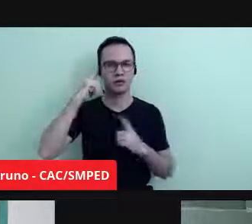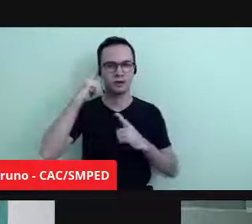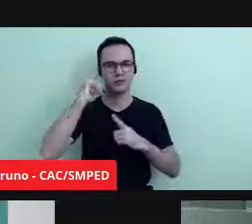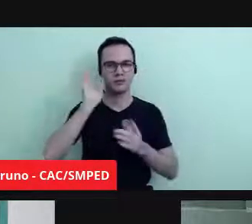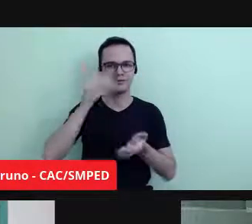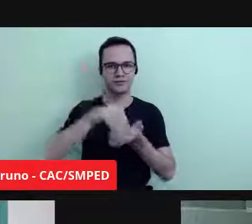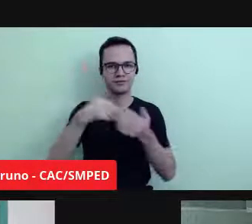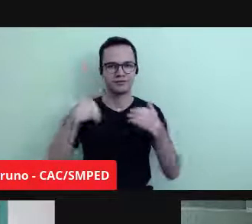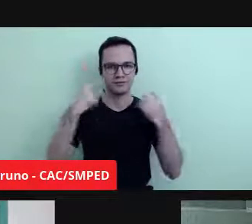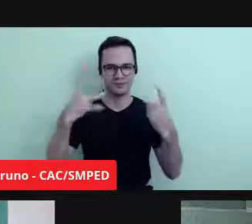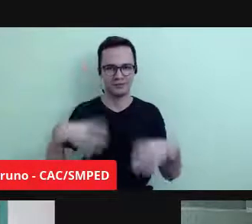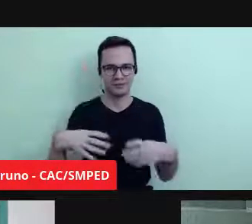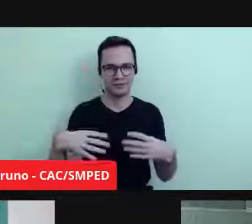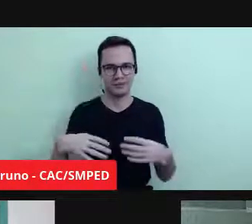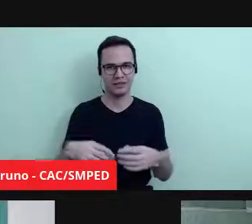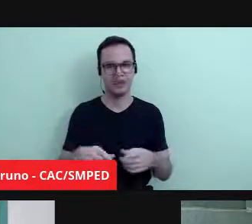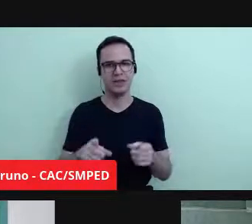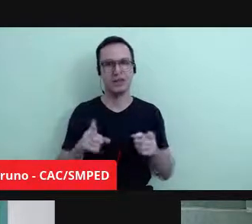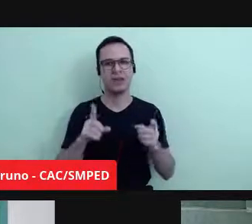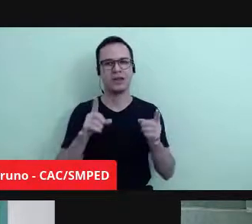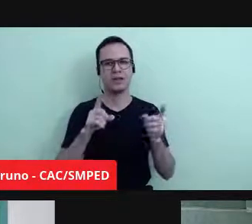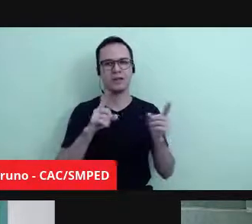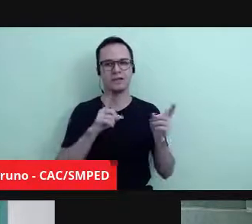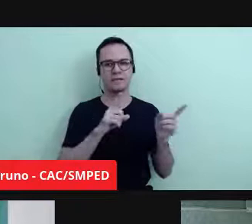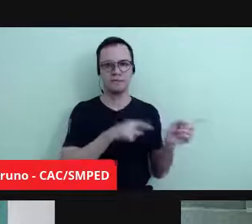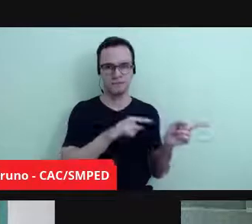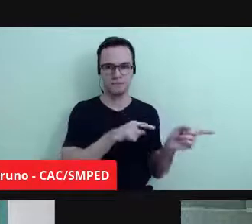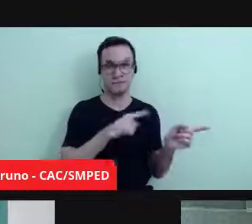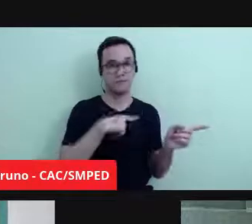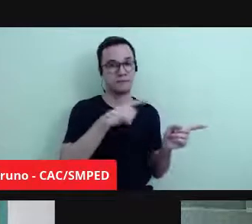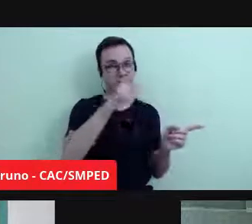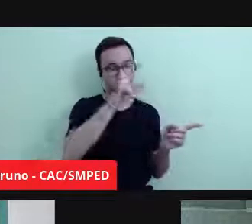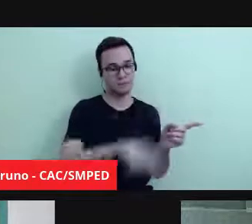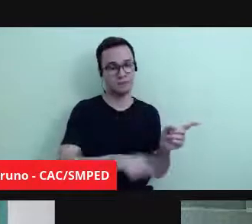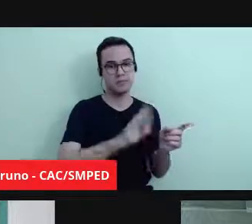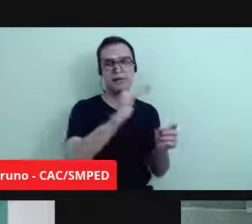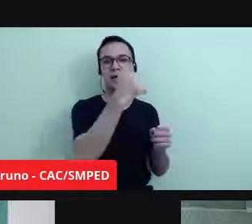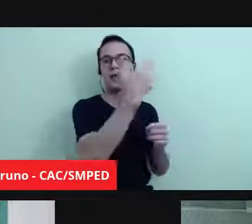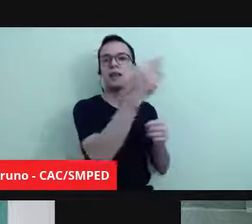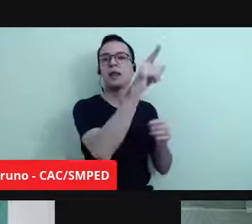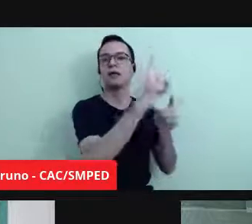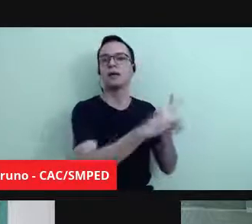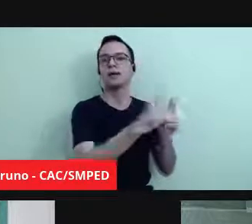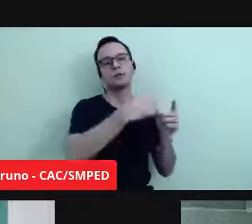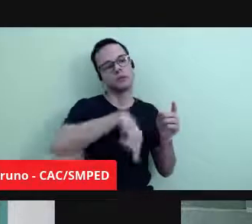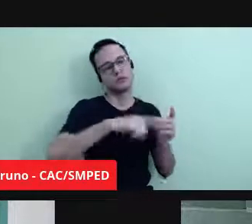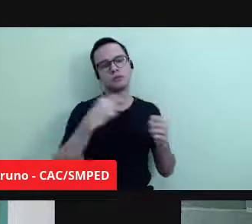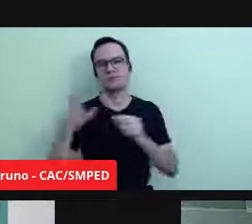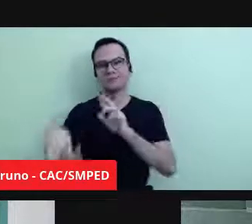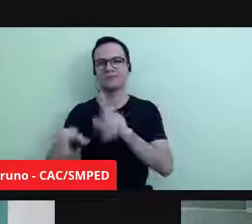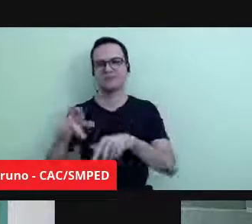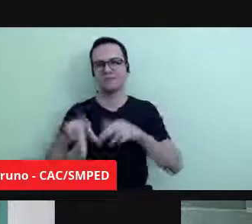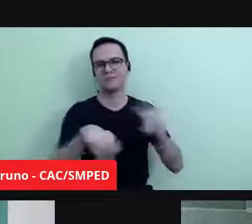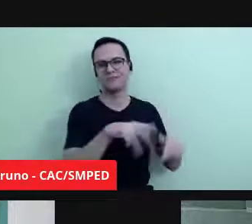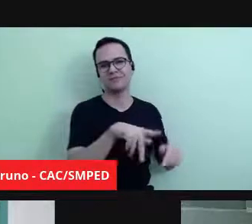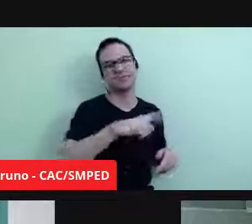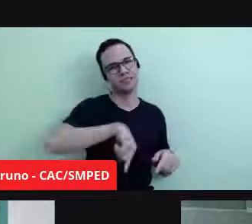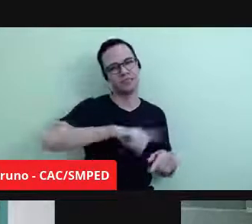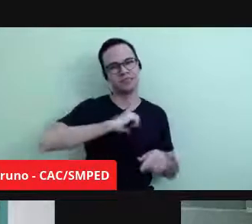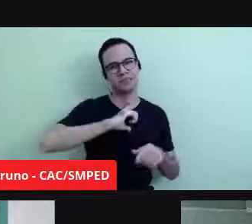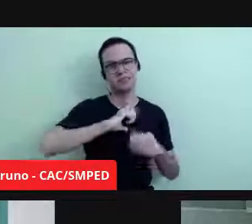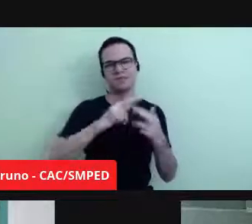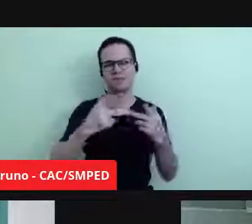finalzinho, antes da deficiência existe uma pessoa, e como pessoa nós somos diversos e temos